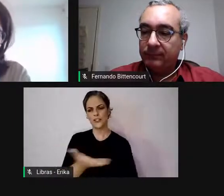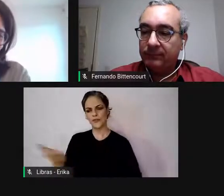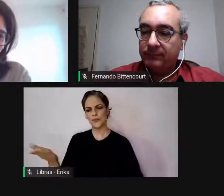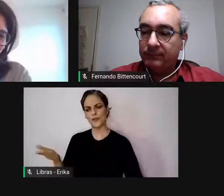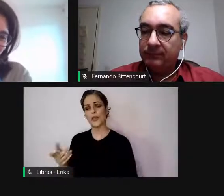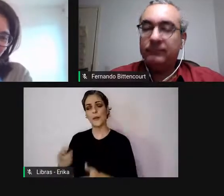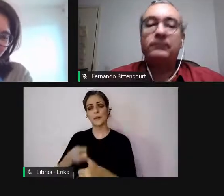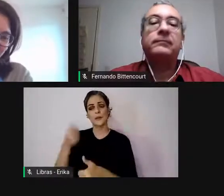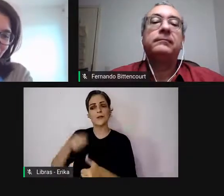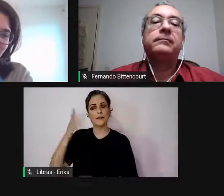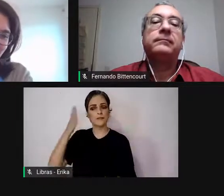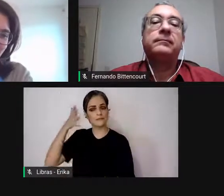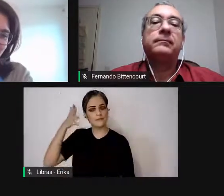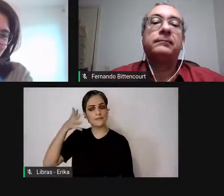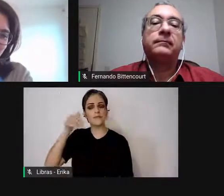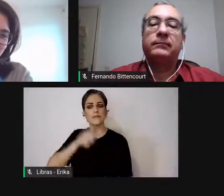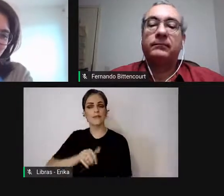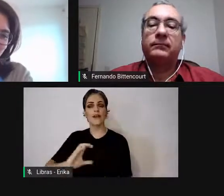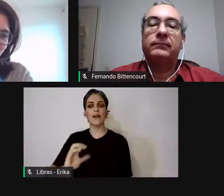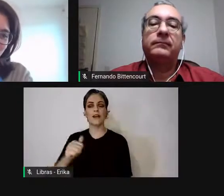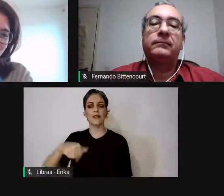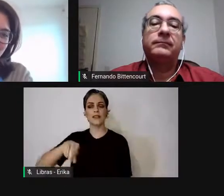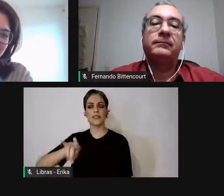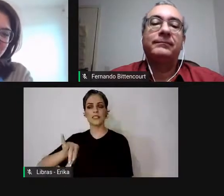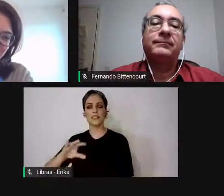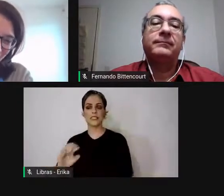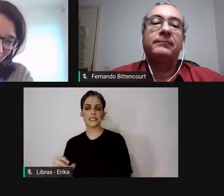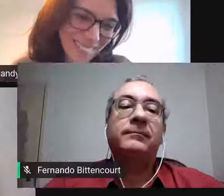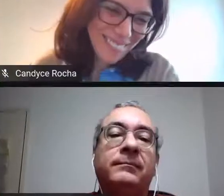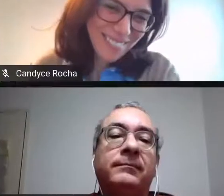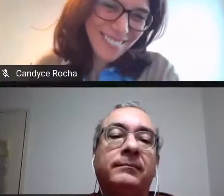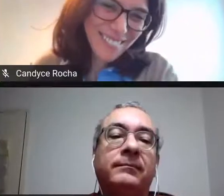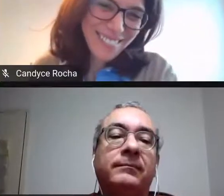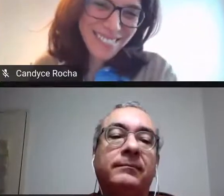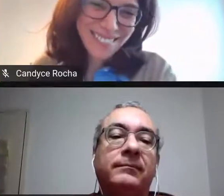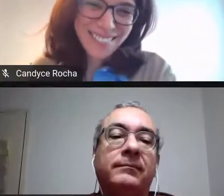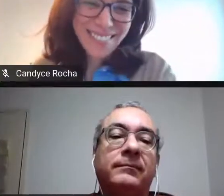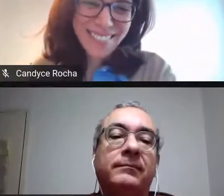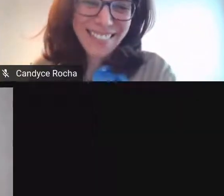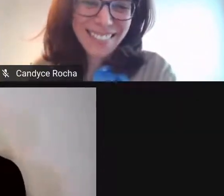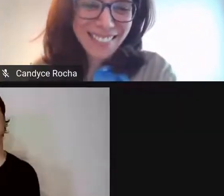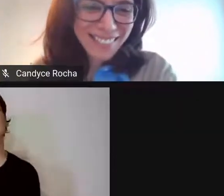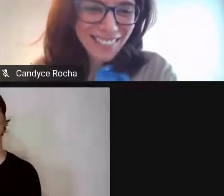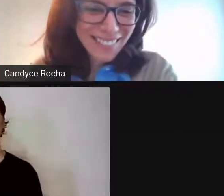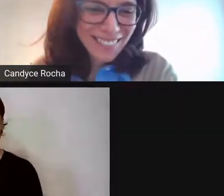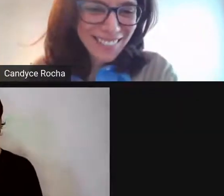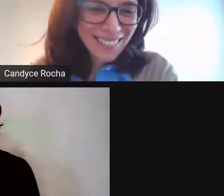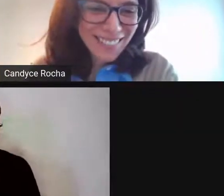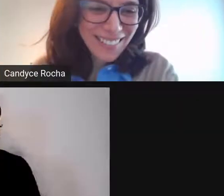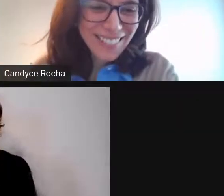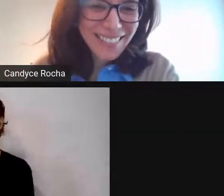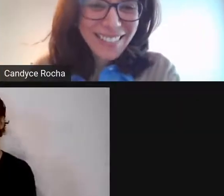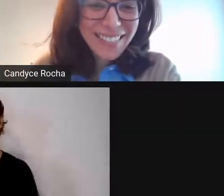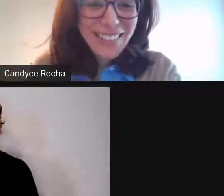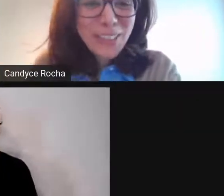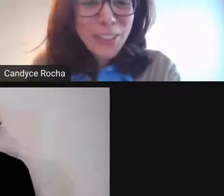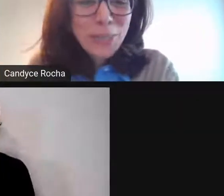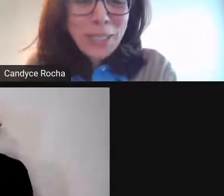10 a 20 minutos, conte a sua história e depois a gente volta a conversar.